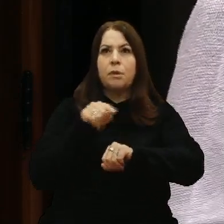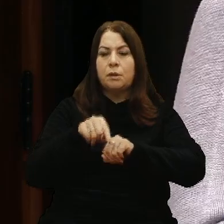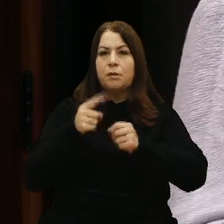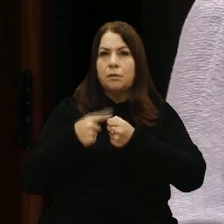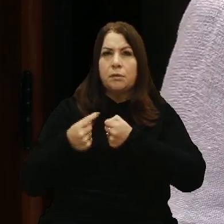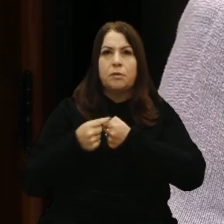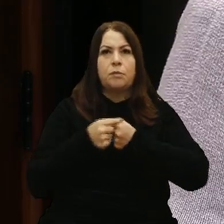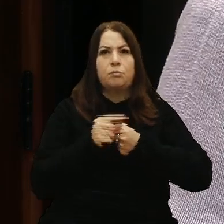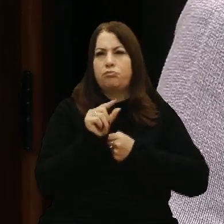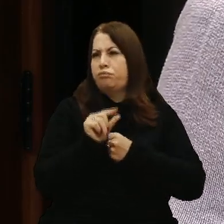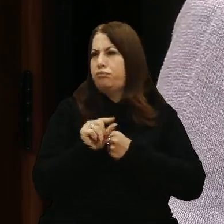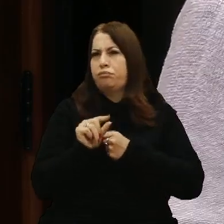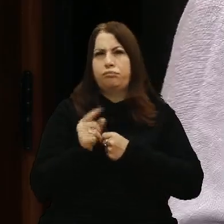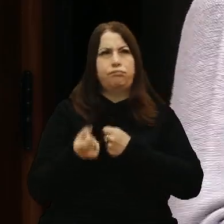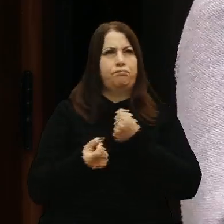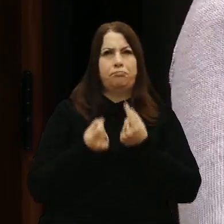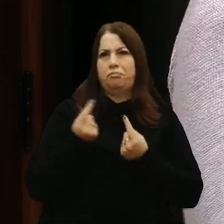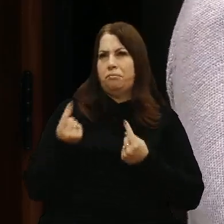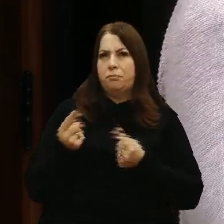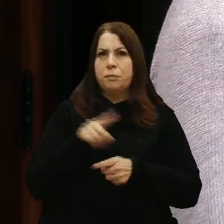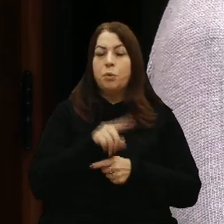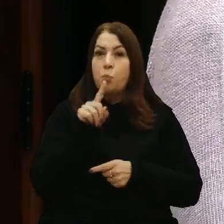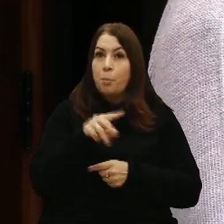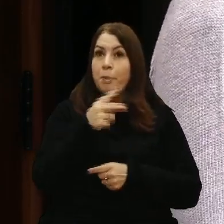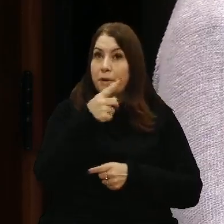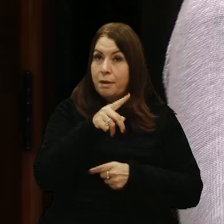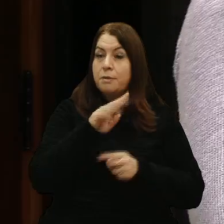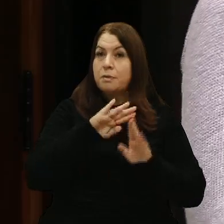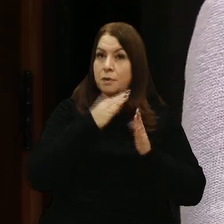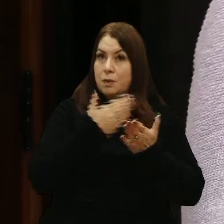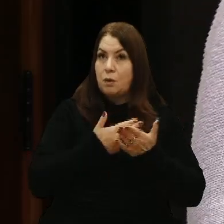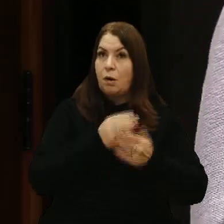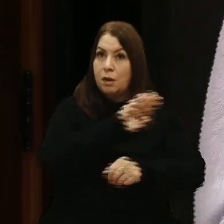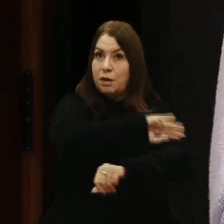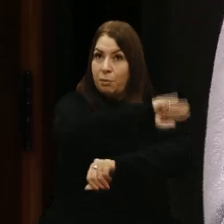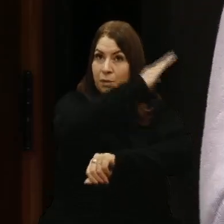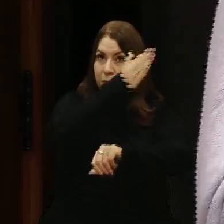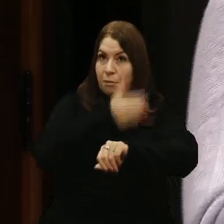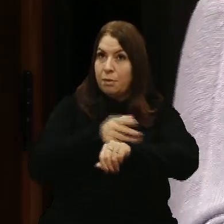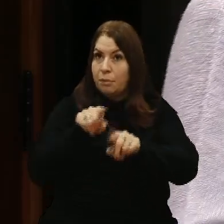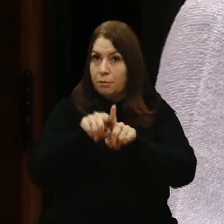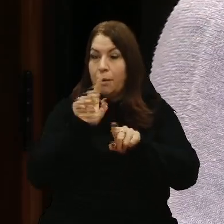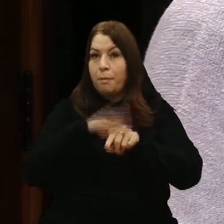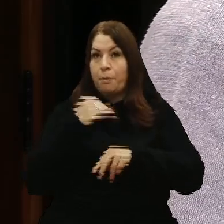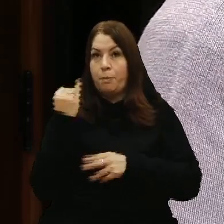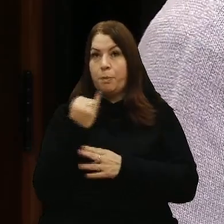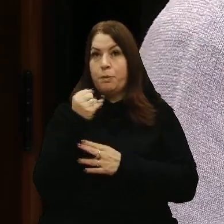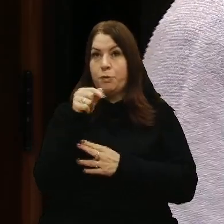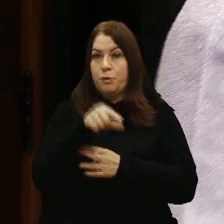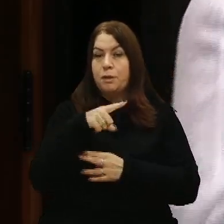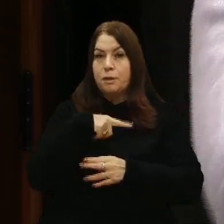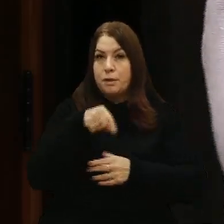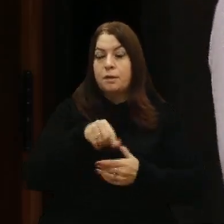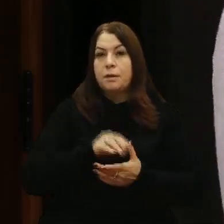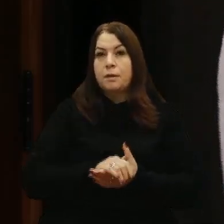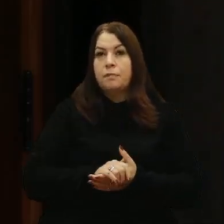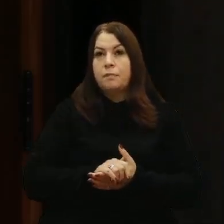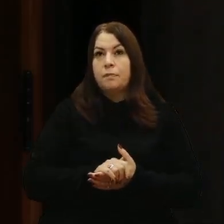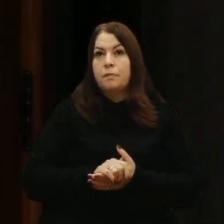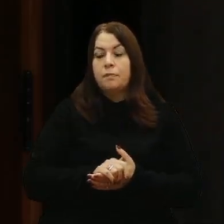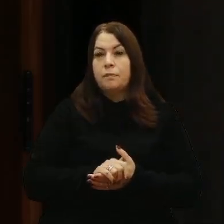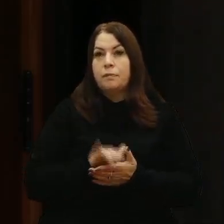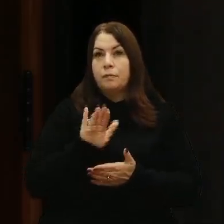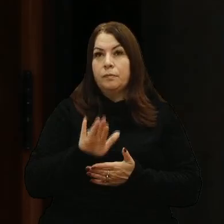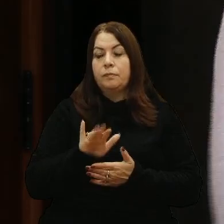cidade. Pouquíssimas. E uma das escolas de tempo integral mais importante que nós temos